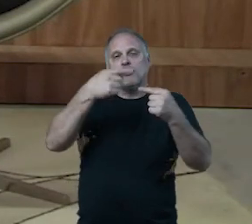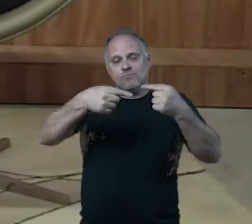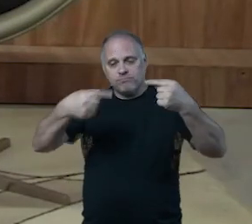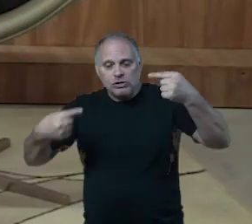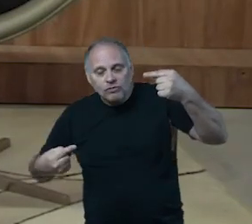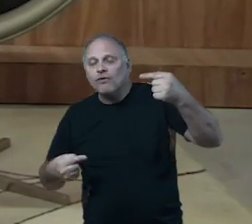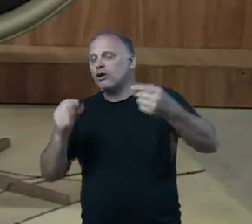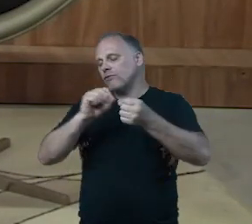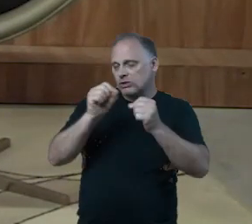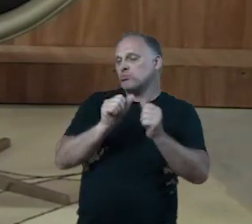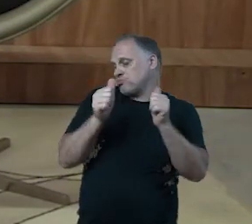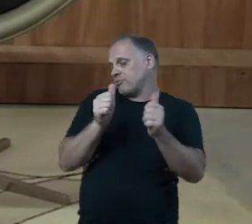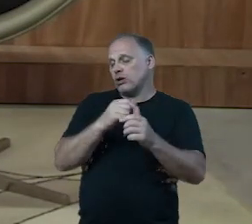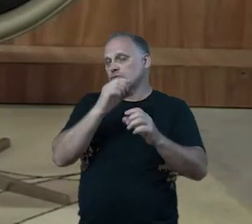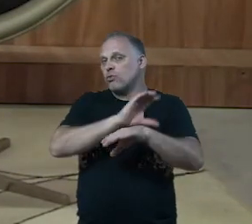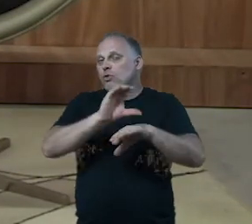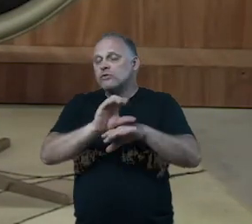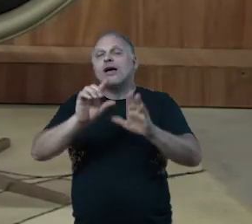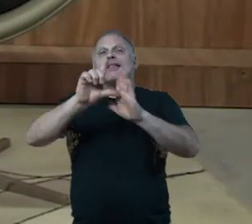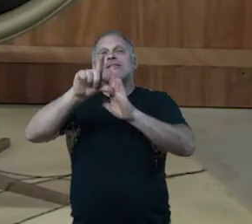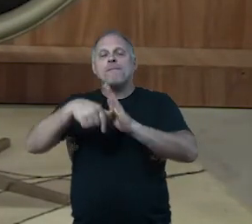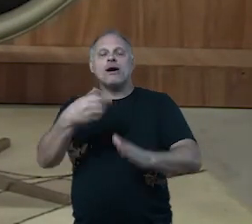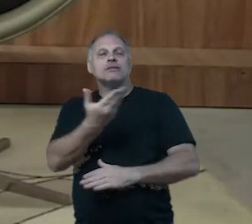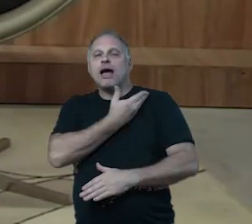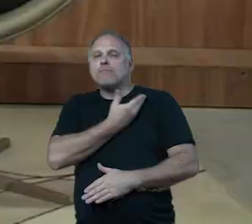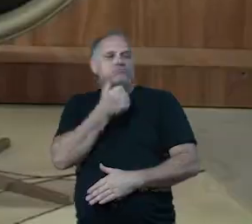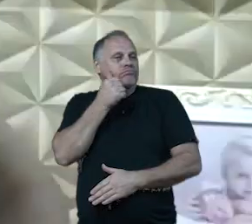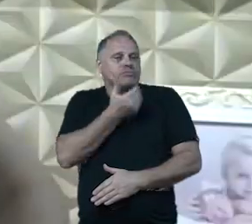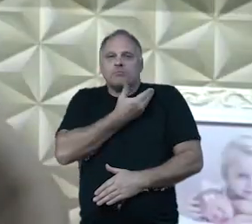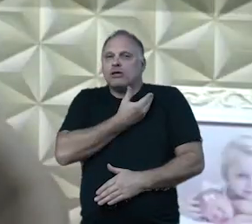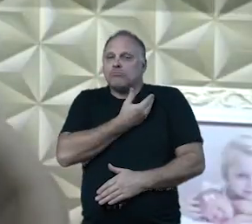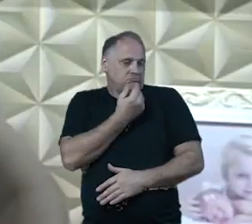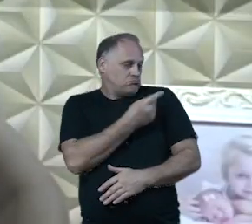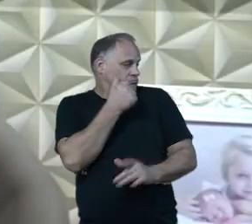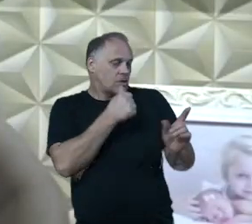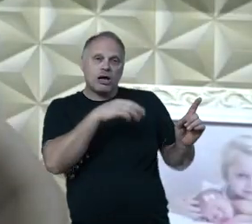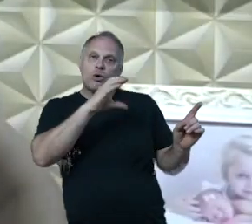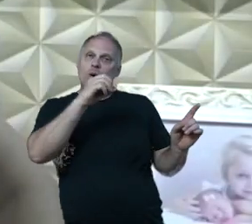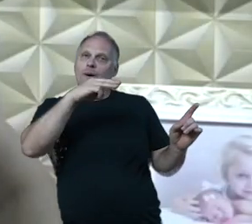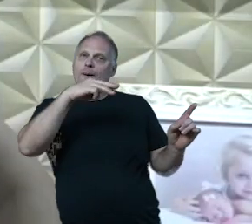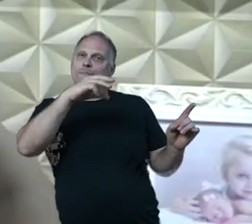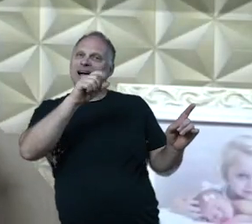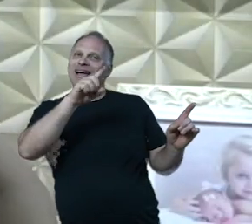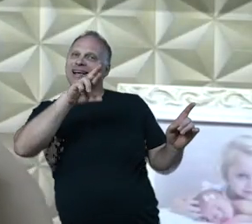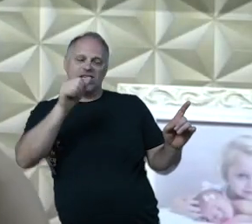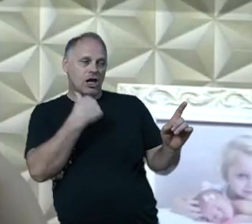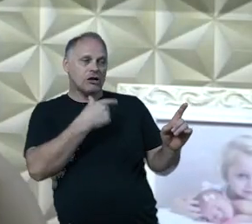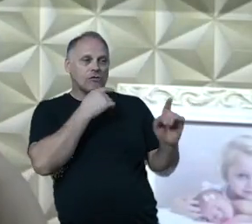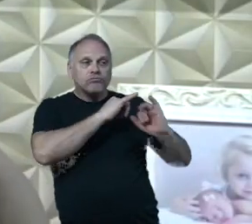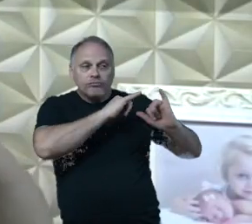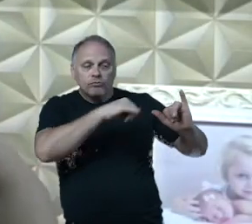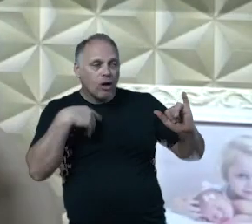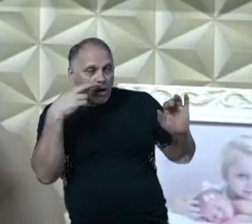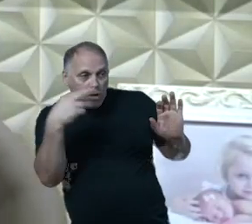próprio curso, assim. E aí, depois, eu acho que foram de amigas dessa minha comadre. Foi passando de uma para